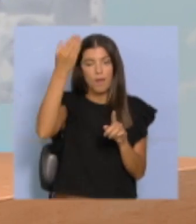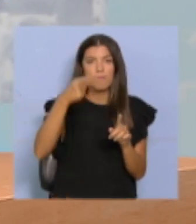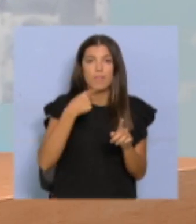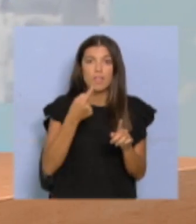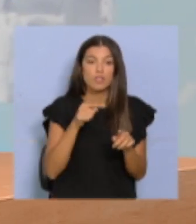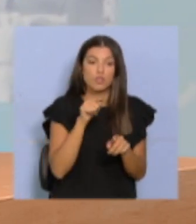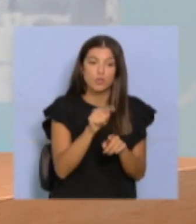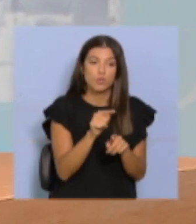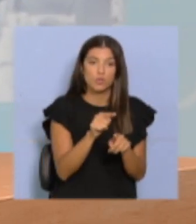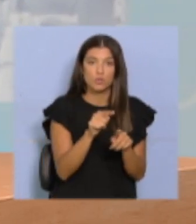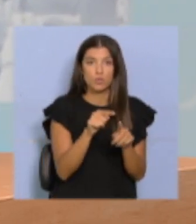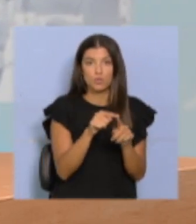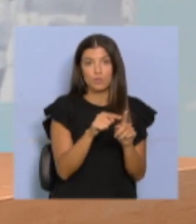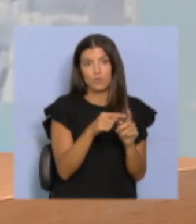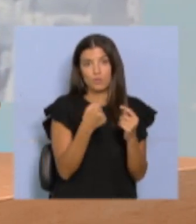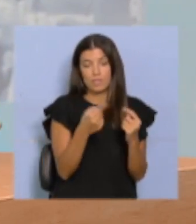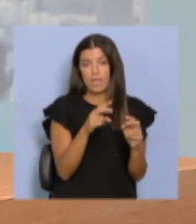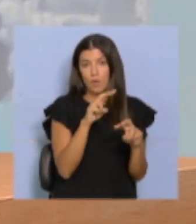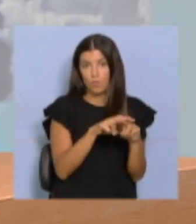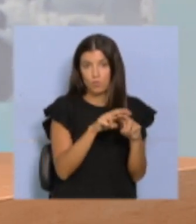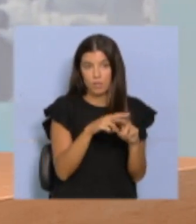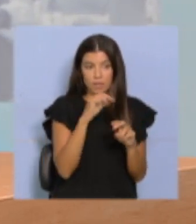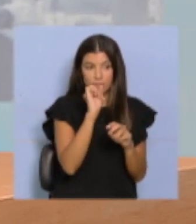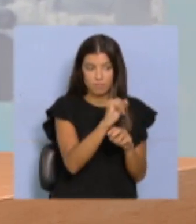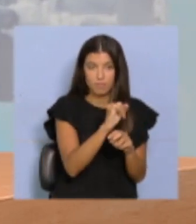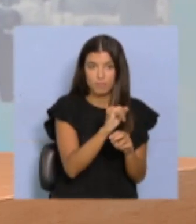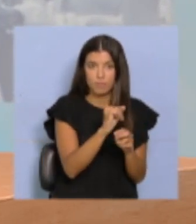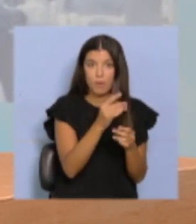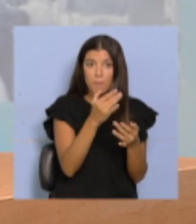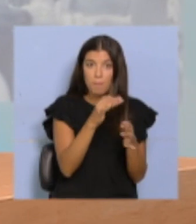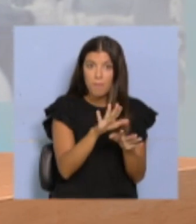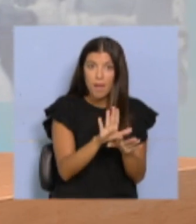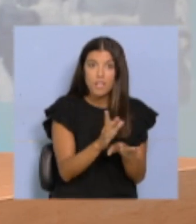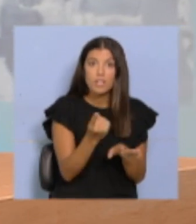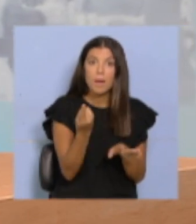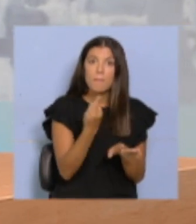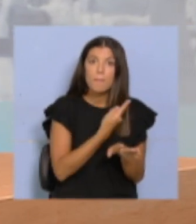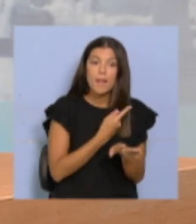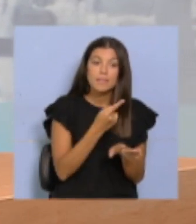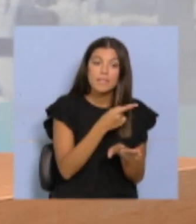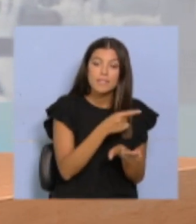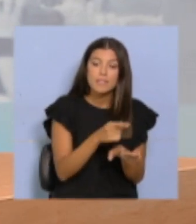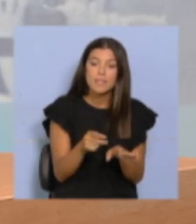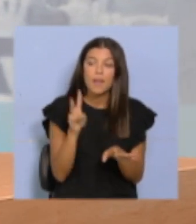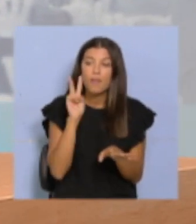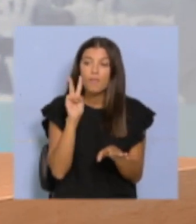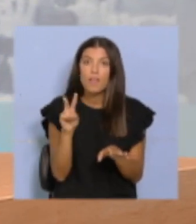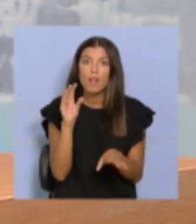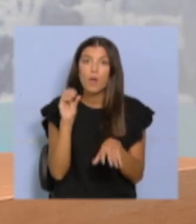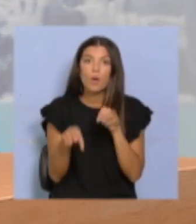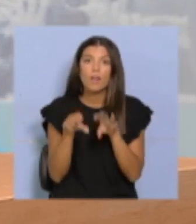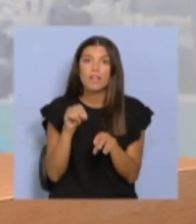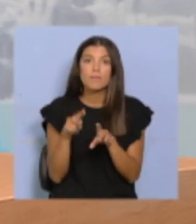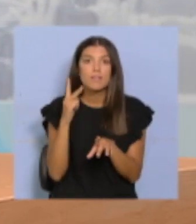lugar e tens que ir ao encontro daqueles para quem tu falas, dando-lhe o relevante. Ou